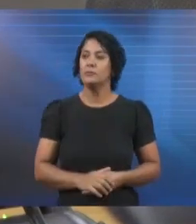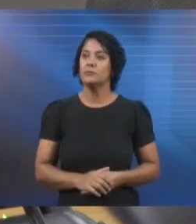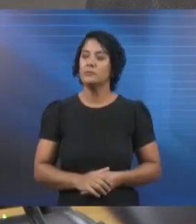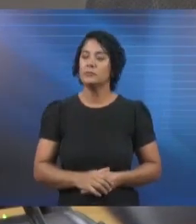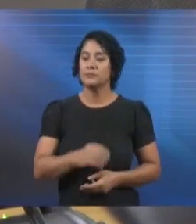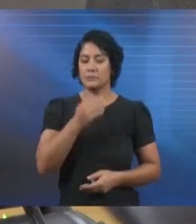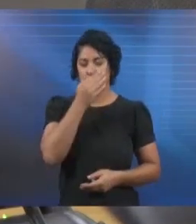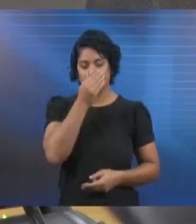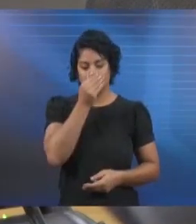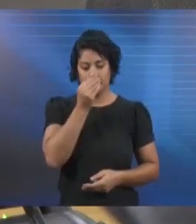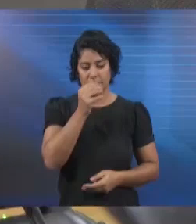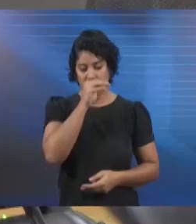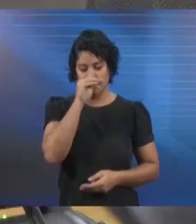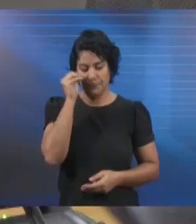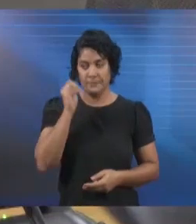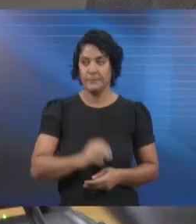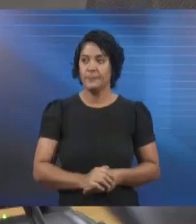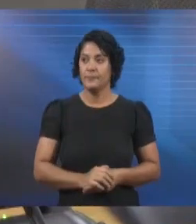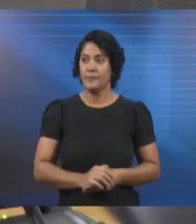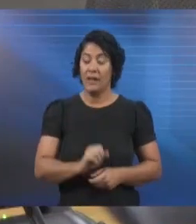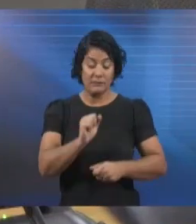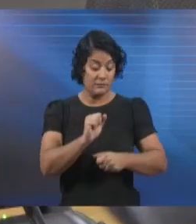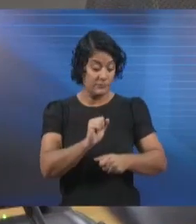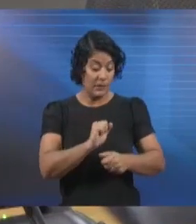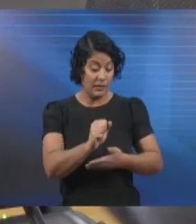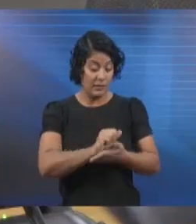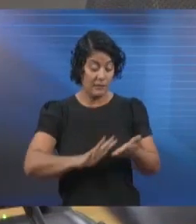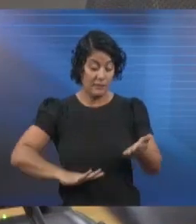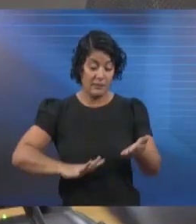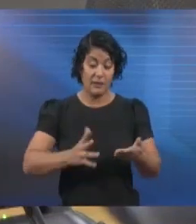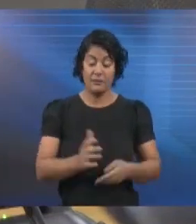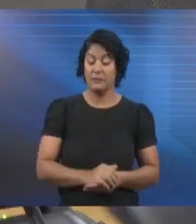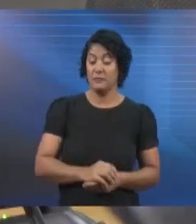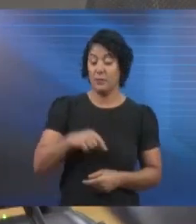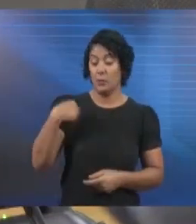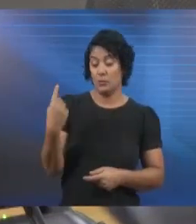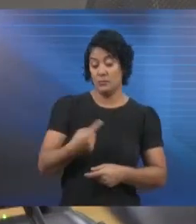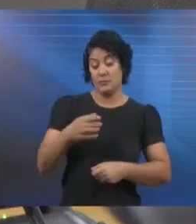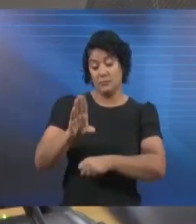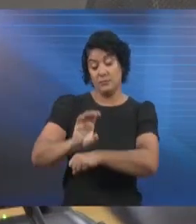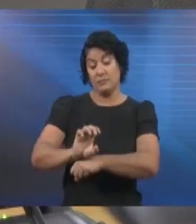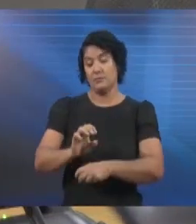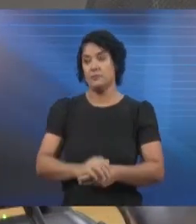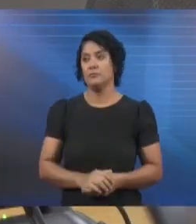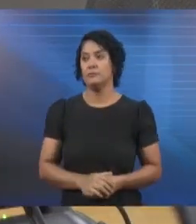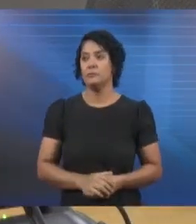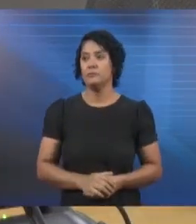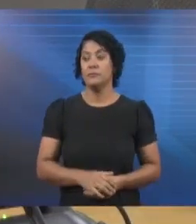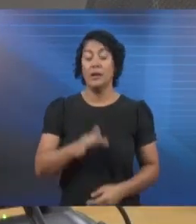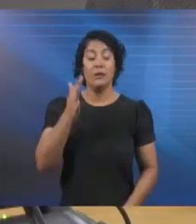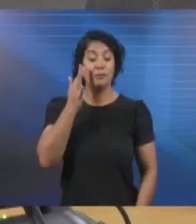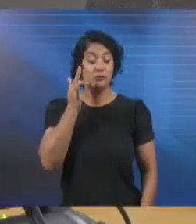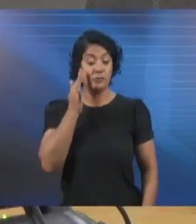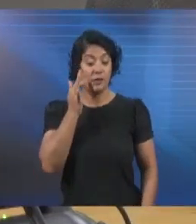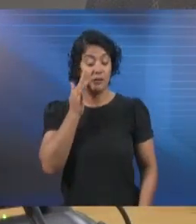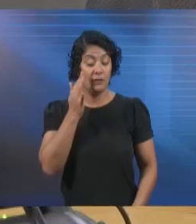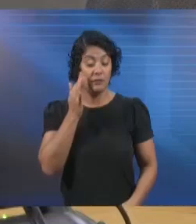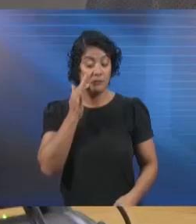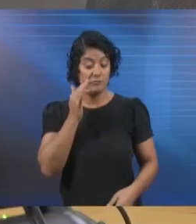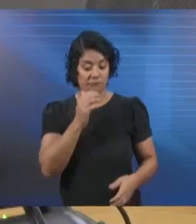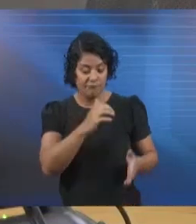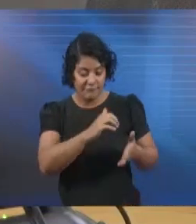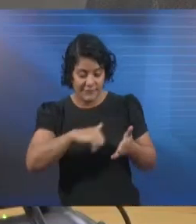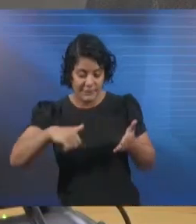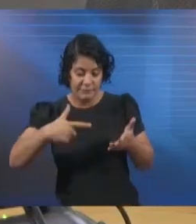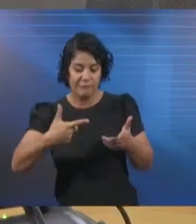essa que é uma das maiores produtividades do nosso Estado vocacionado para isso mas o Ceará nos engoliu quatro vezes